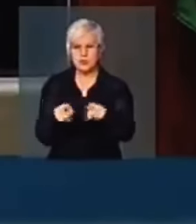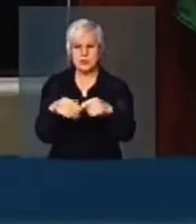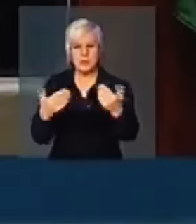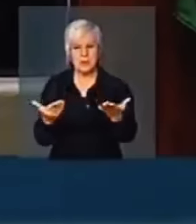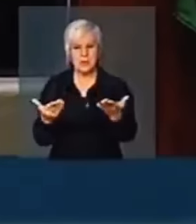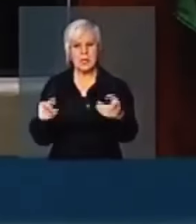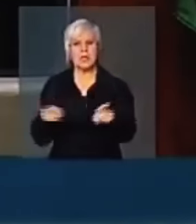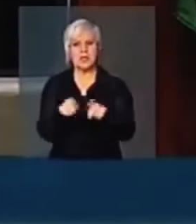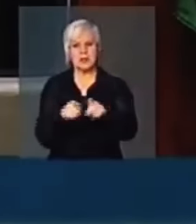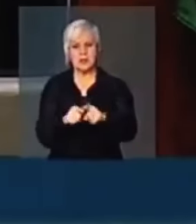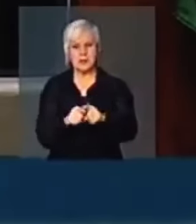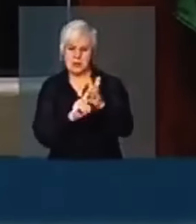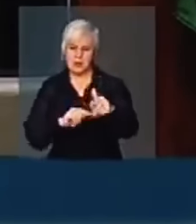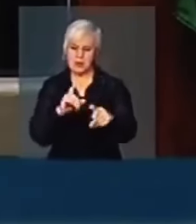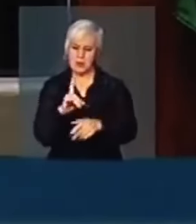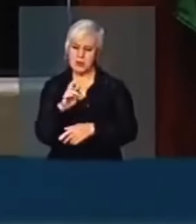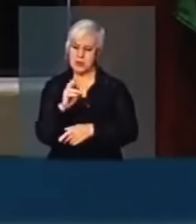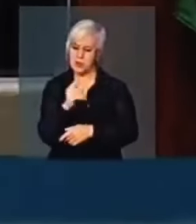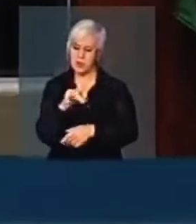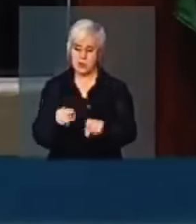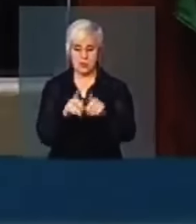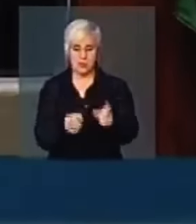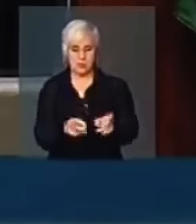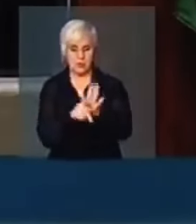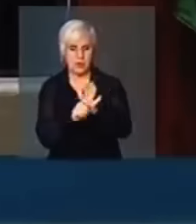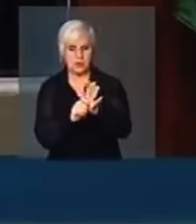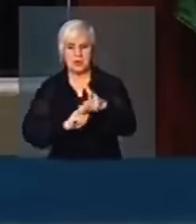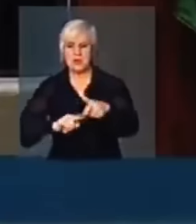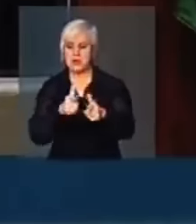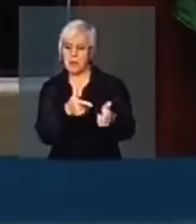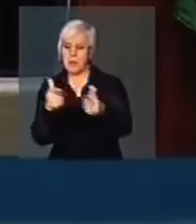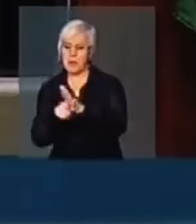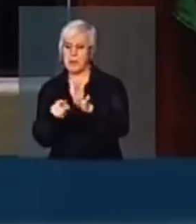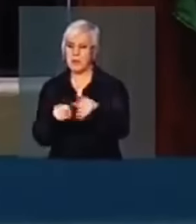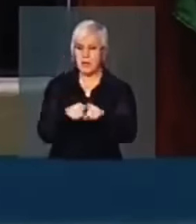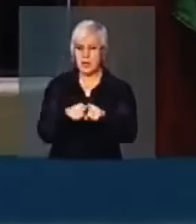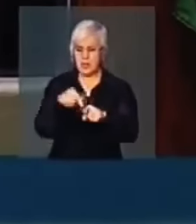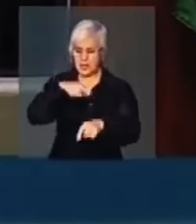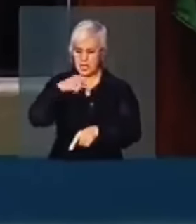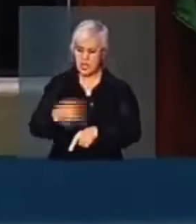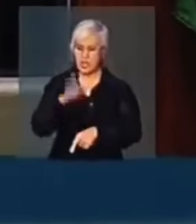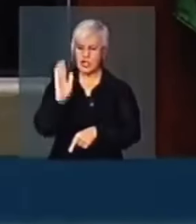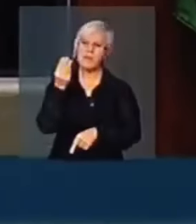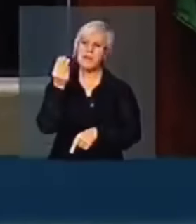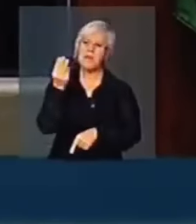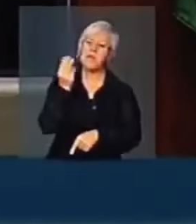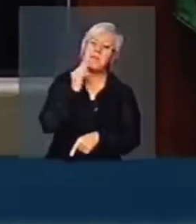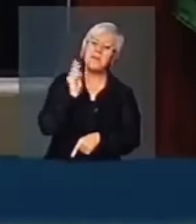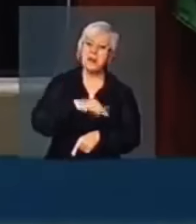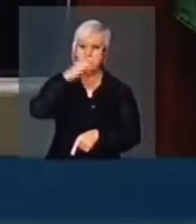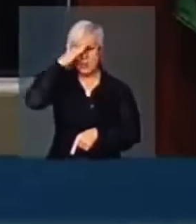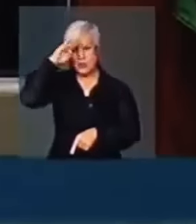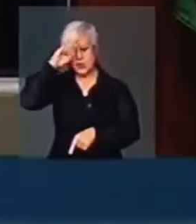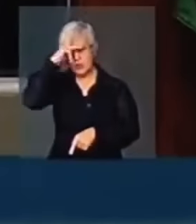de tráfico de droga, é o tráfico de armas e munições. Já tem 11 mil cubanos aqui, milhares de haitianos. Esse